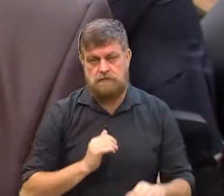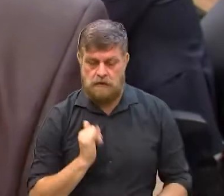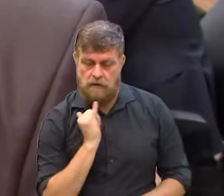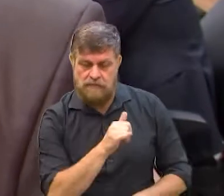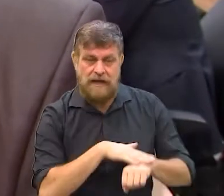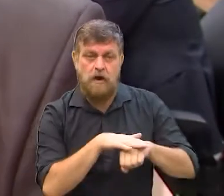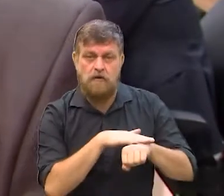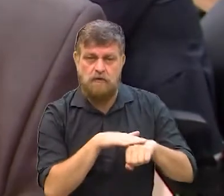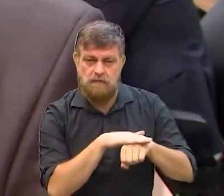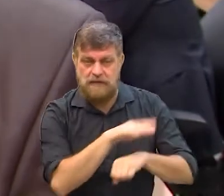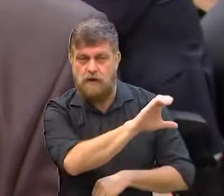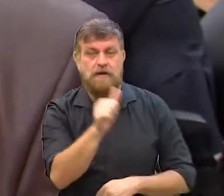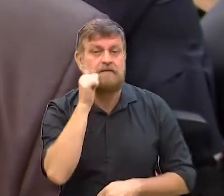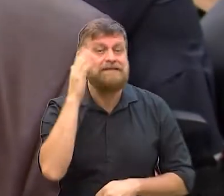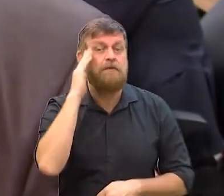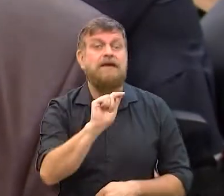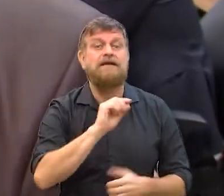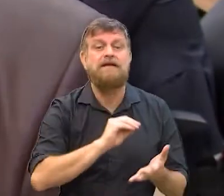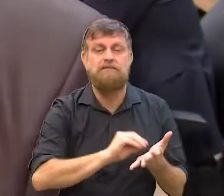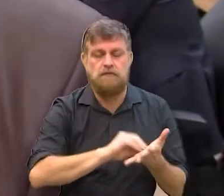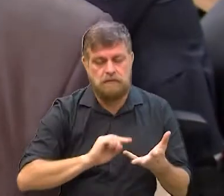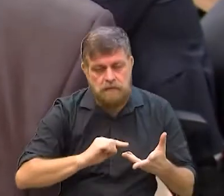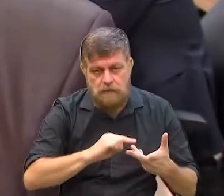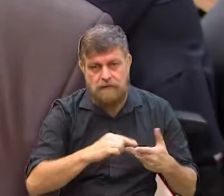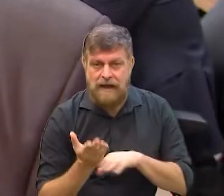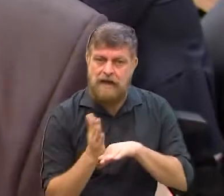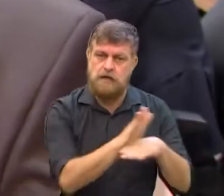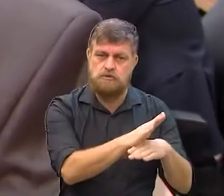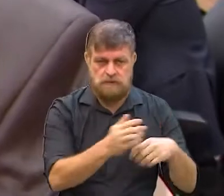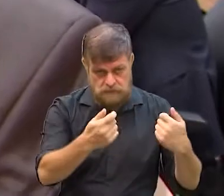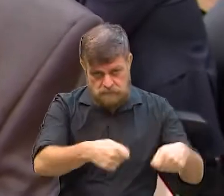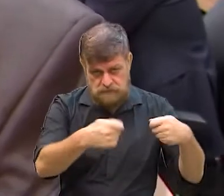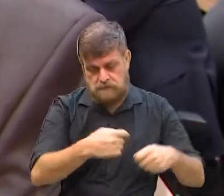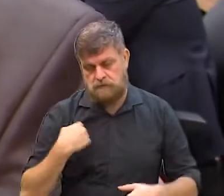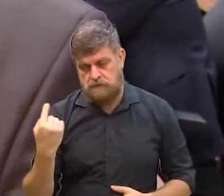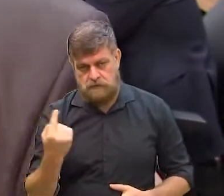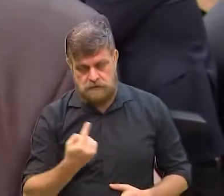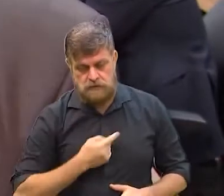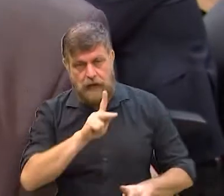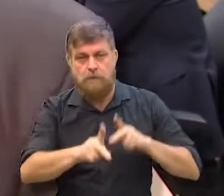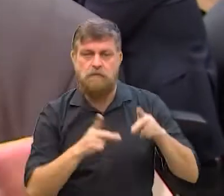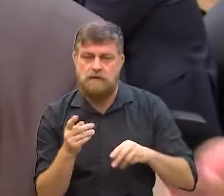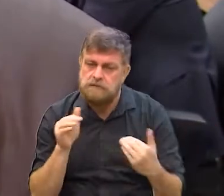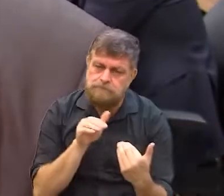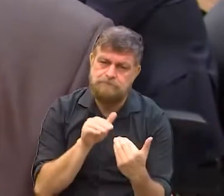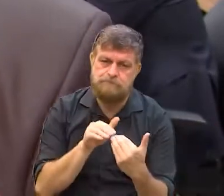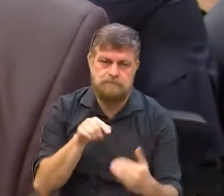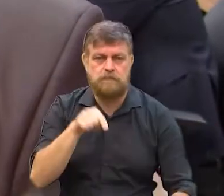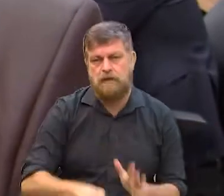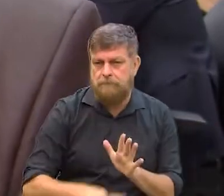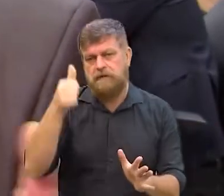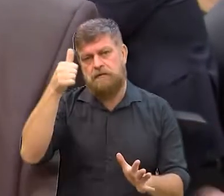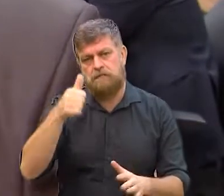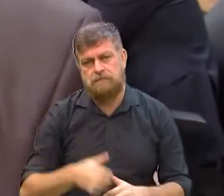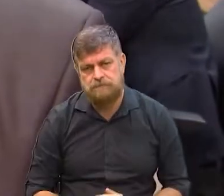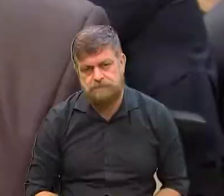bater, simplesmente ir lá e conversar com as coordenadoras, ver o que está faltando. Às vezes estão precisando de ajuda. Então a gente precisa se ajudar e ajudar a população, que nem eu sempre digo,